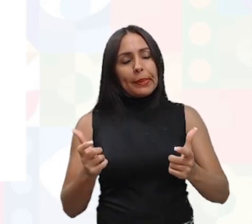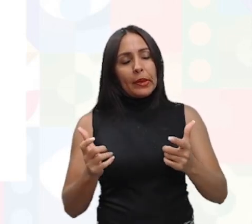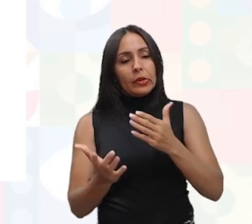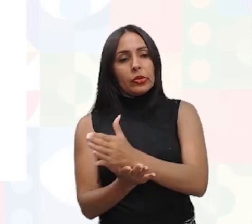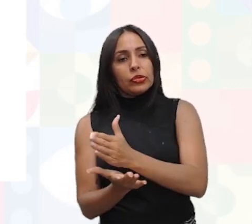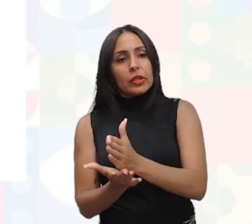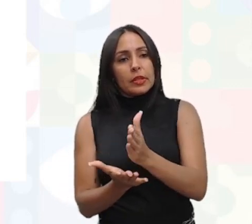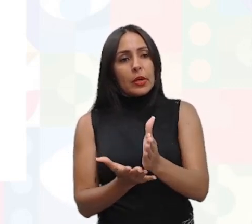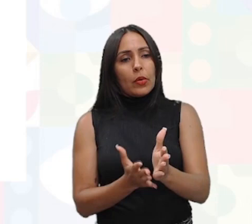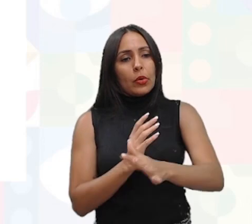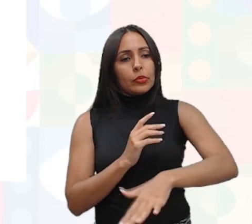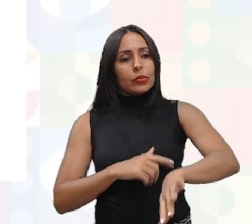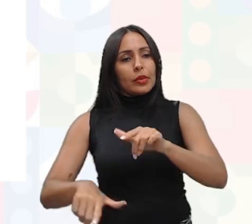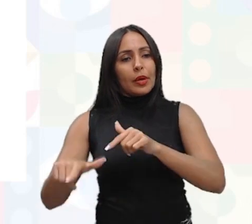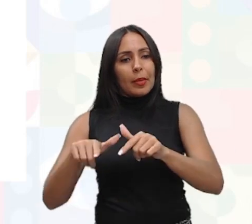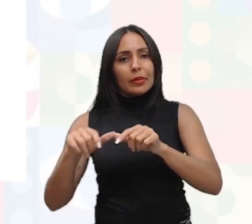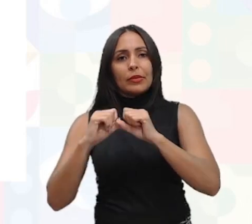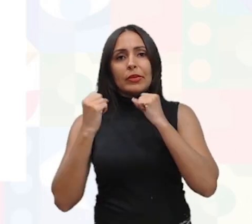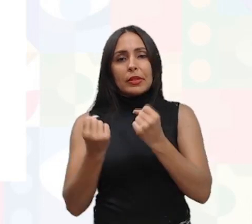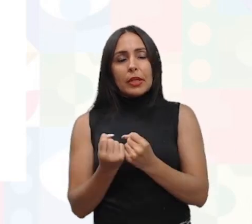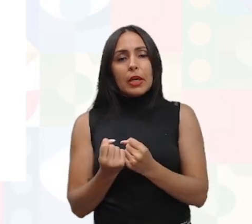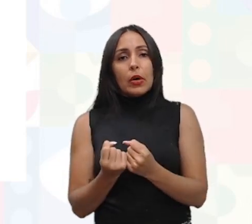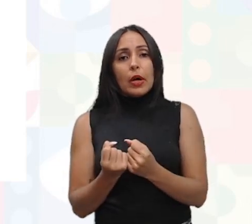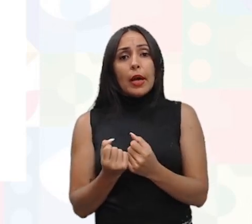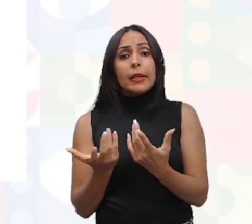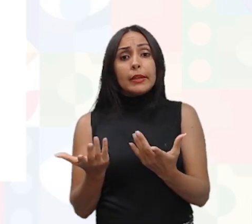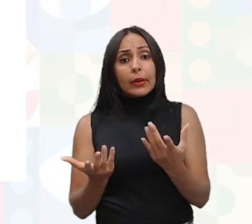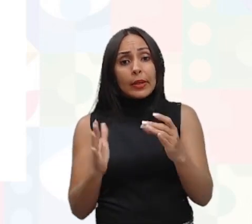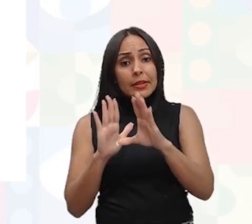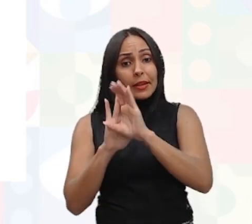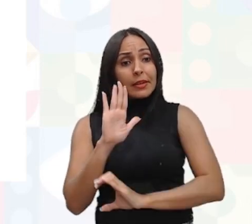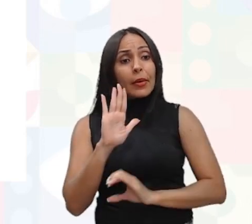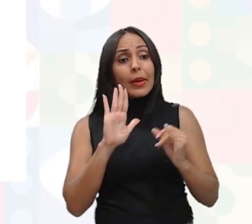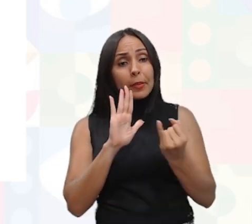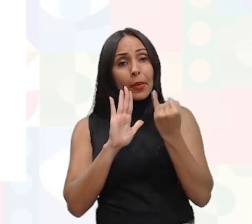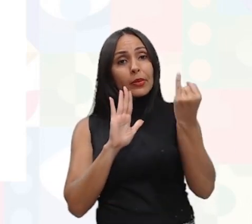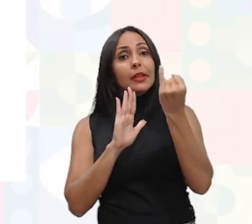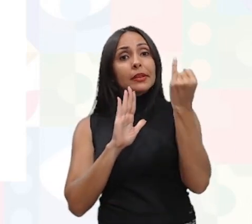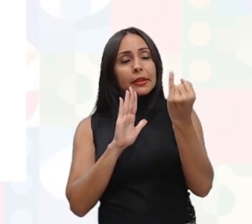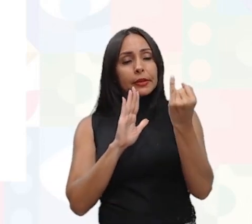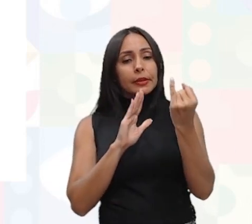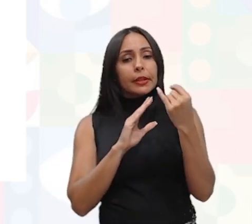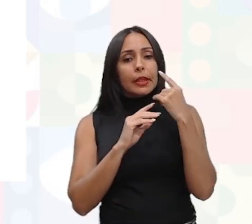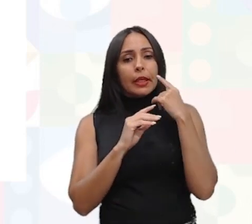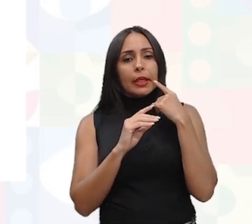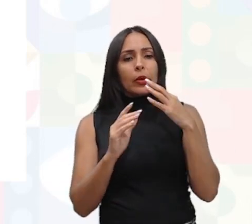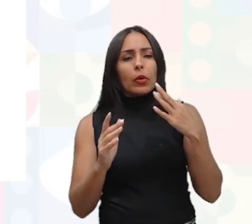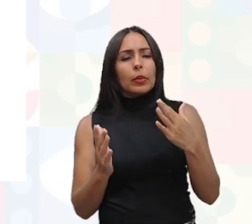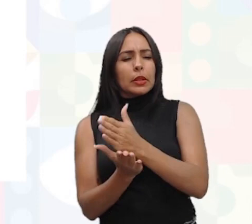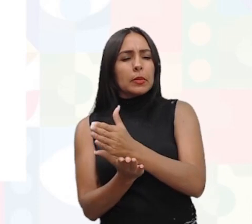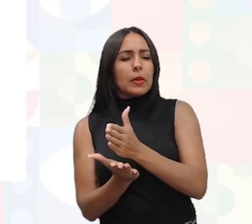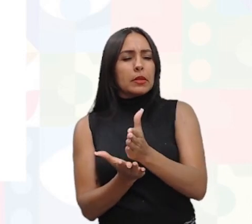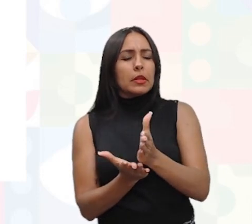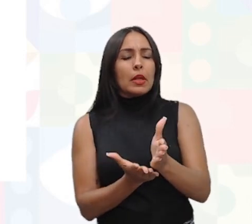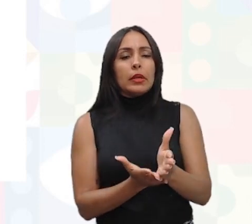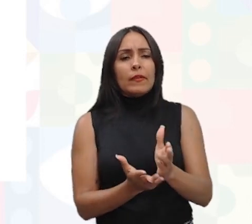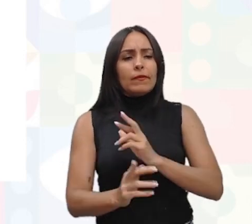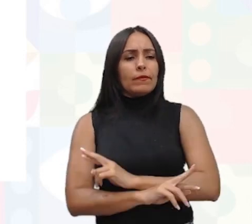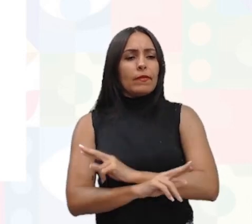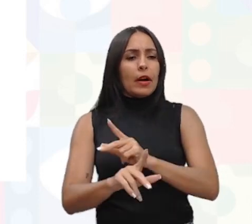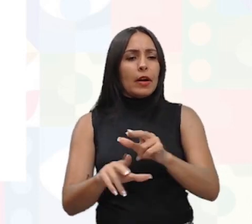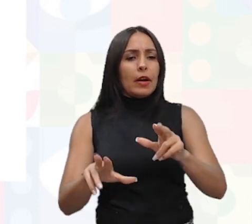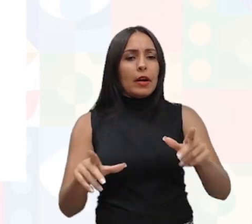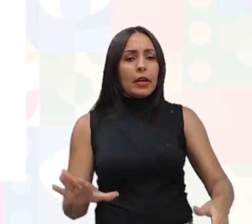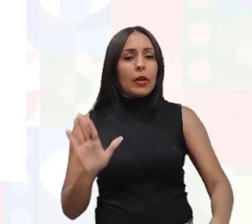trabalho social. Então, esses editais eles são importantes, porque ele alcança uma diversidade enorme de proposta